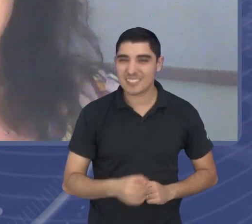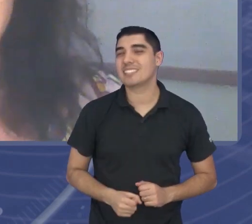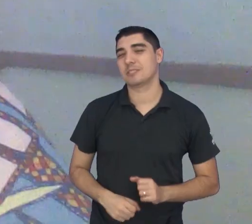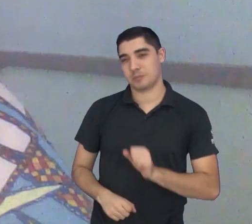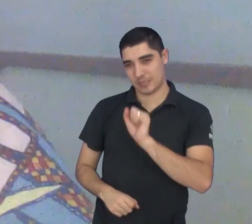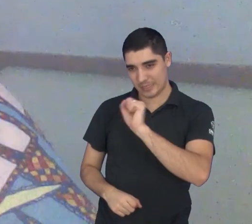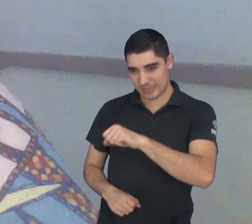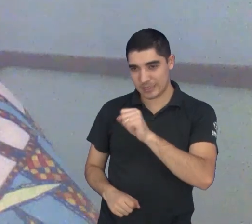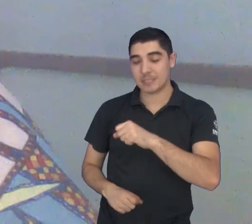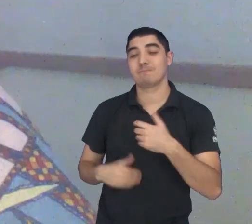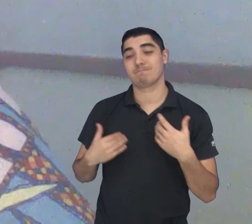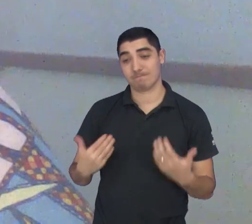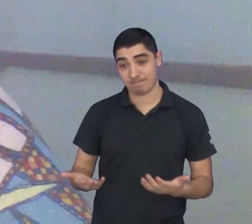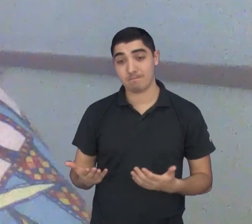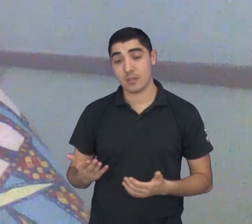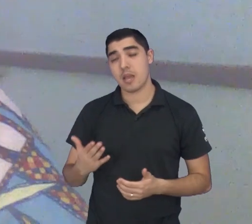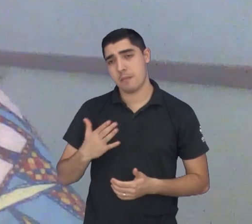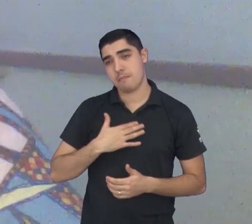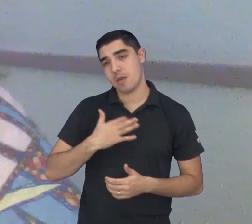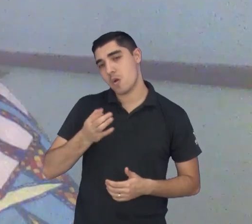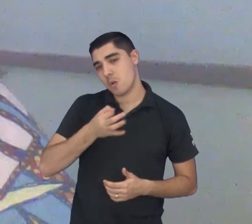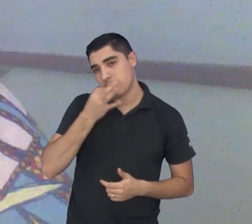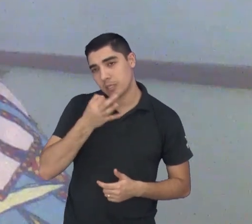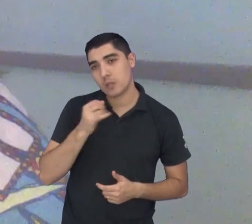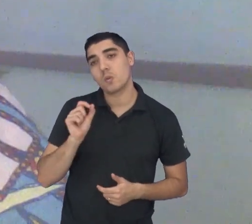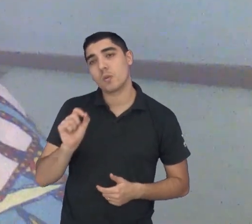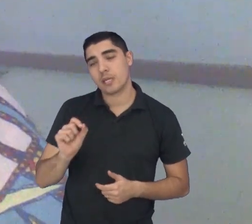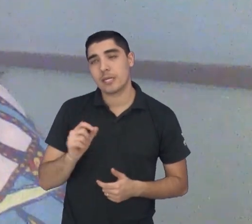que a palavra